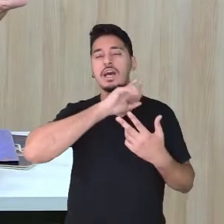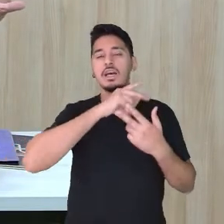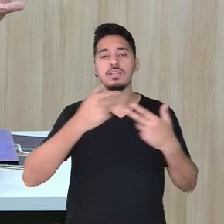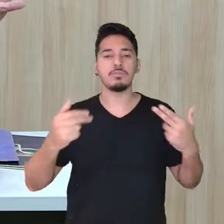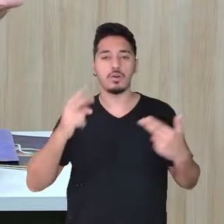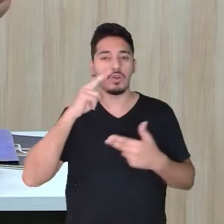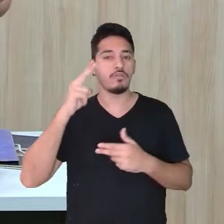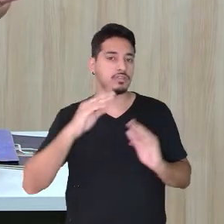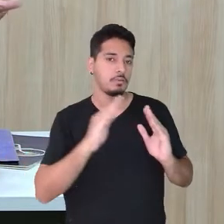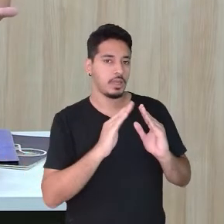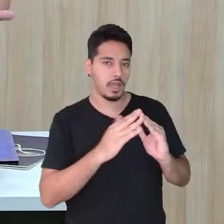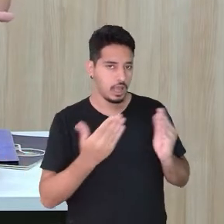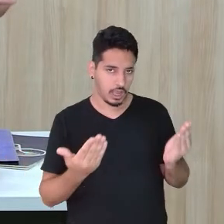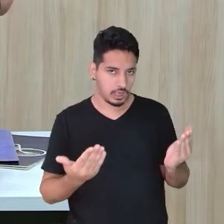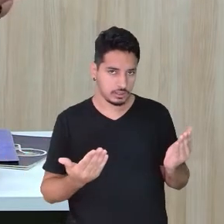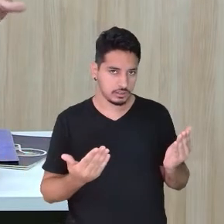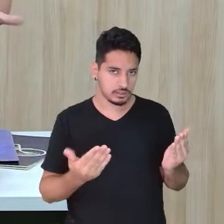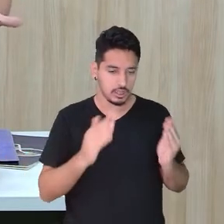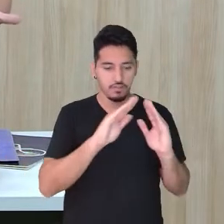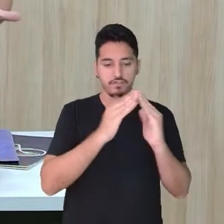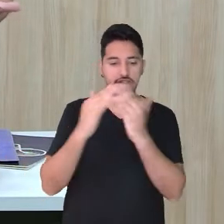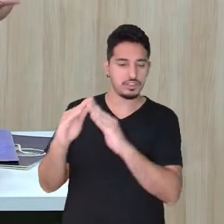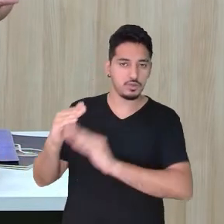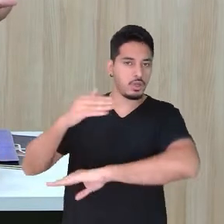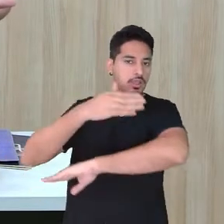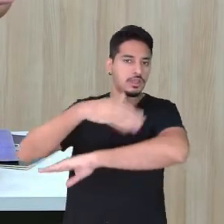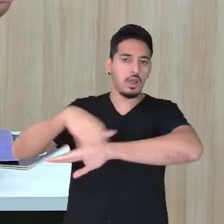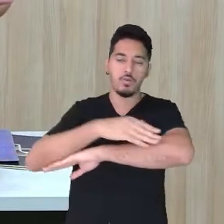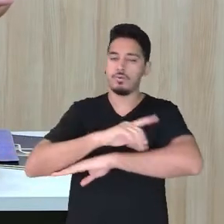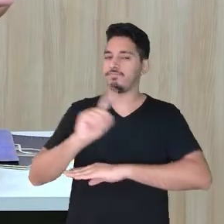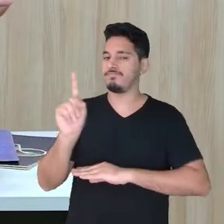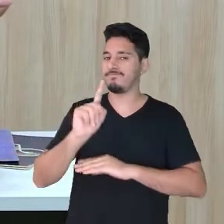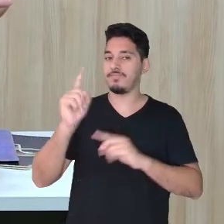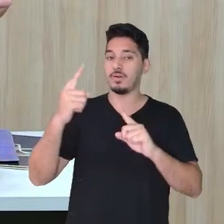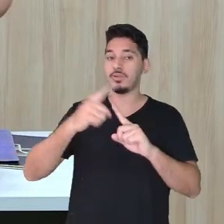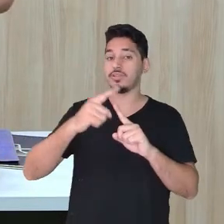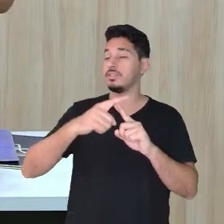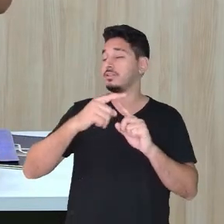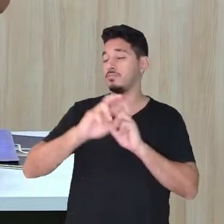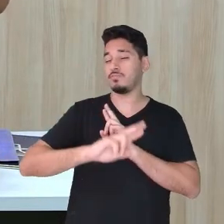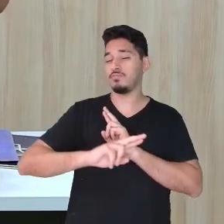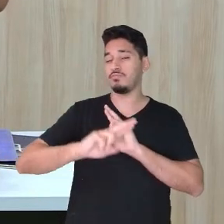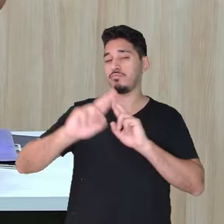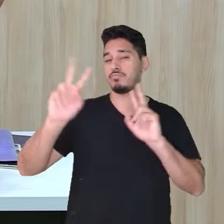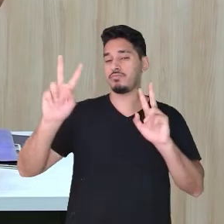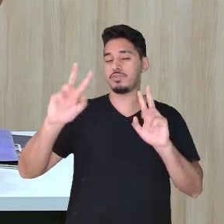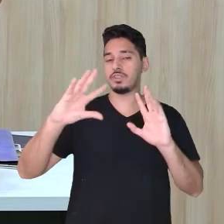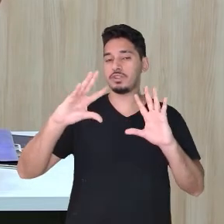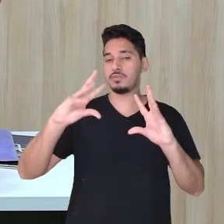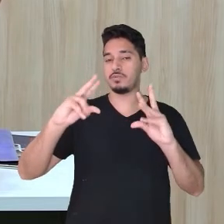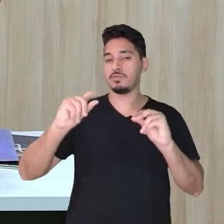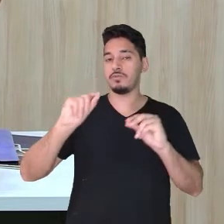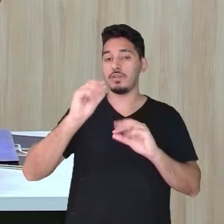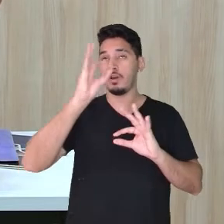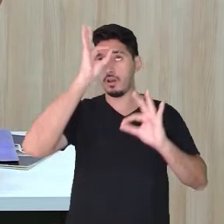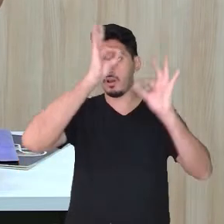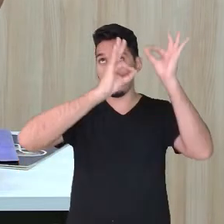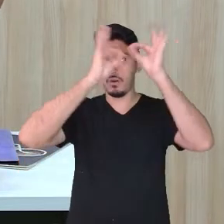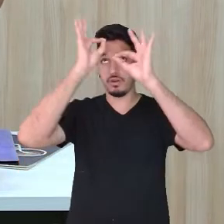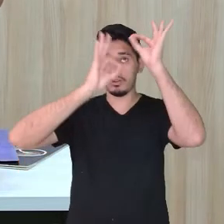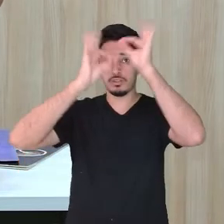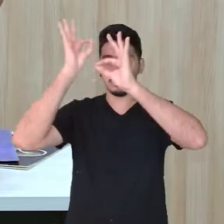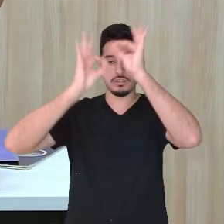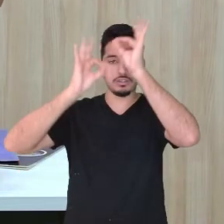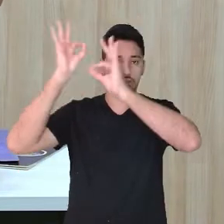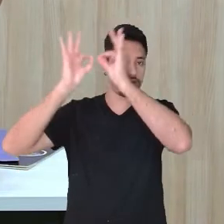na minha casa, que eu vejo no vizinho, que eu vejo na rua. É outro tipo de animal. E isso tudo está organizado ou